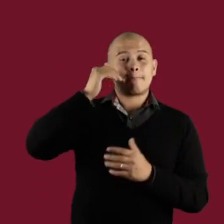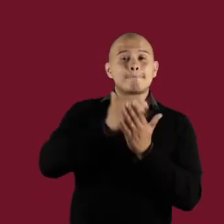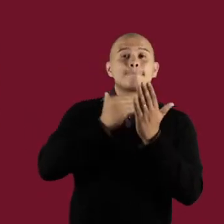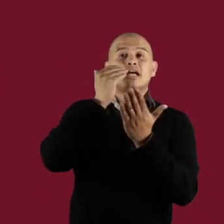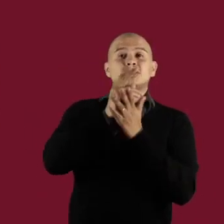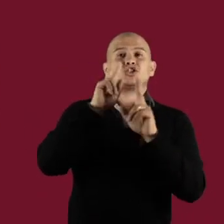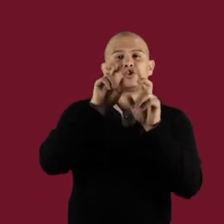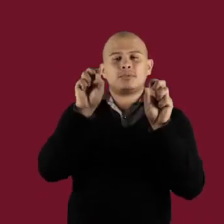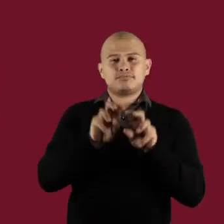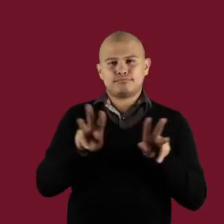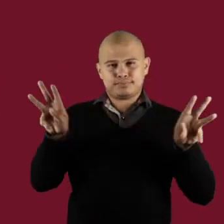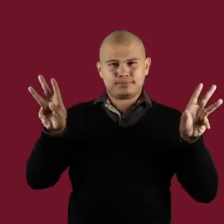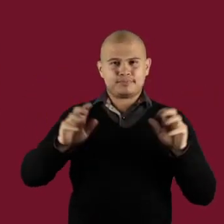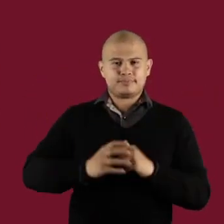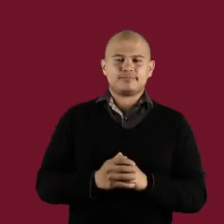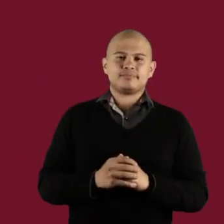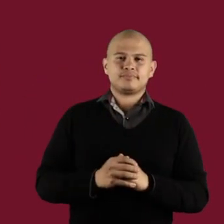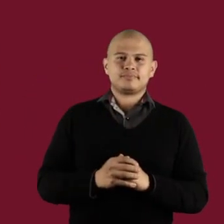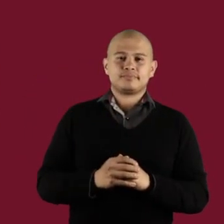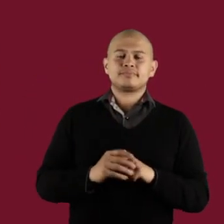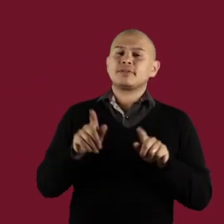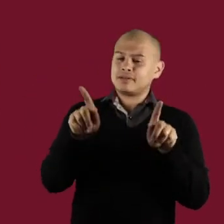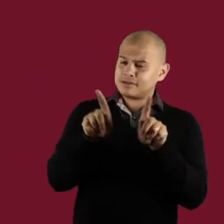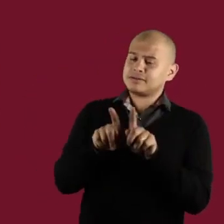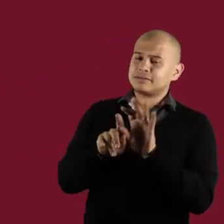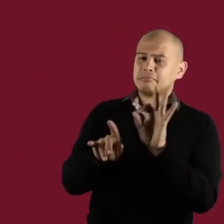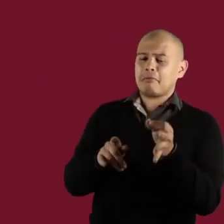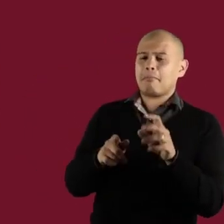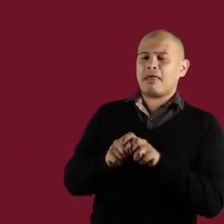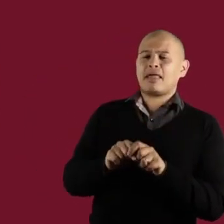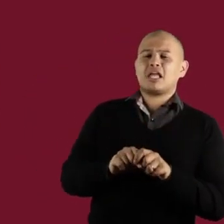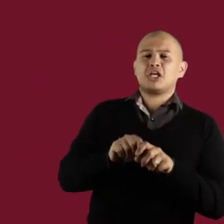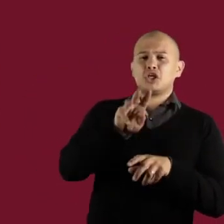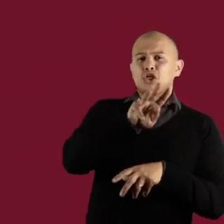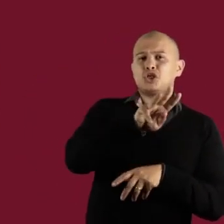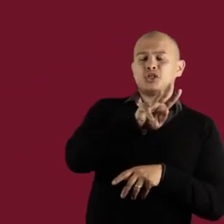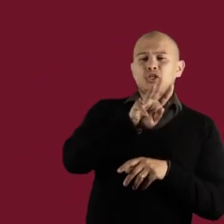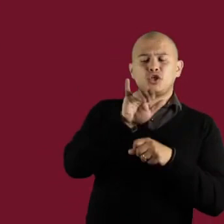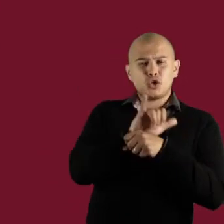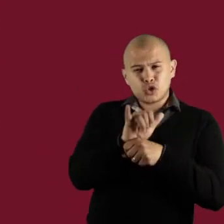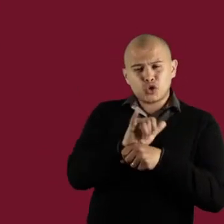no Twitter e no YouTube é muito fácil. É só na youtube.com/ononews,